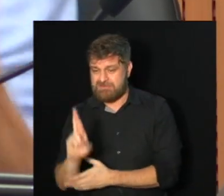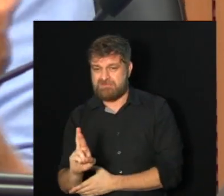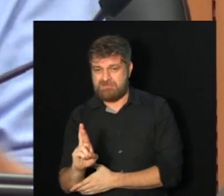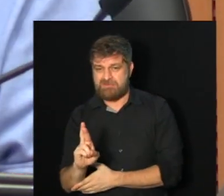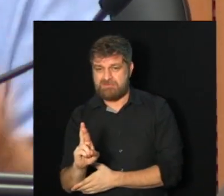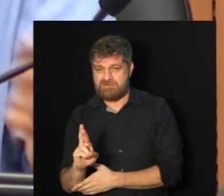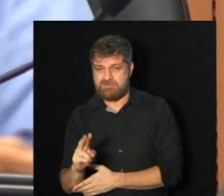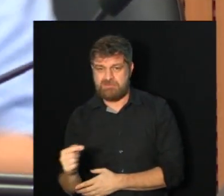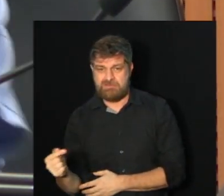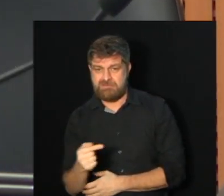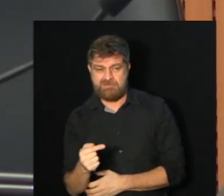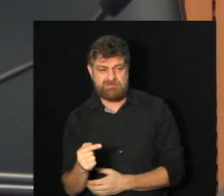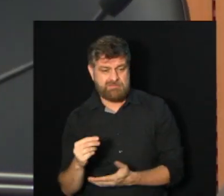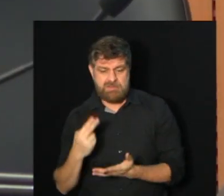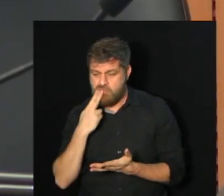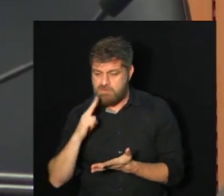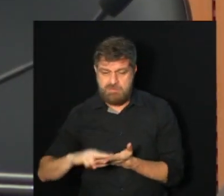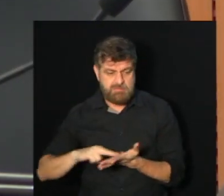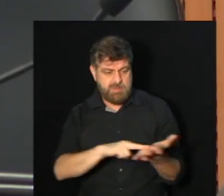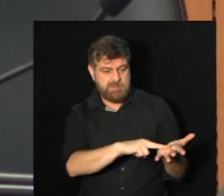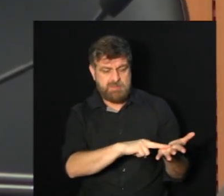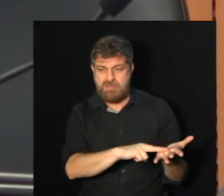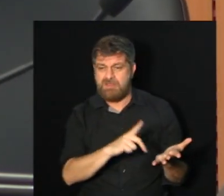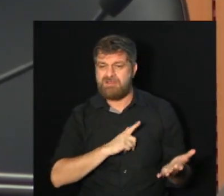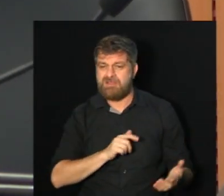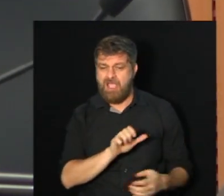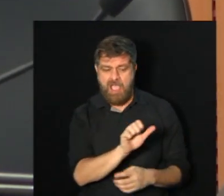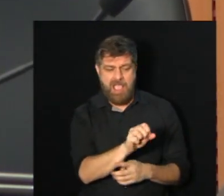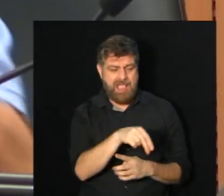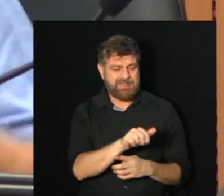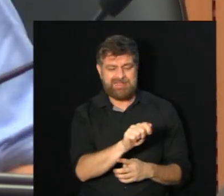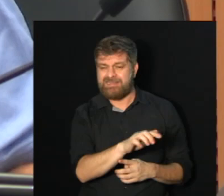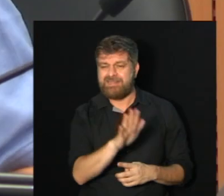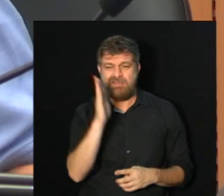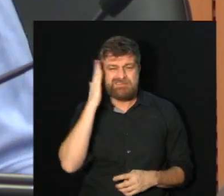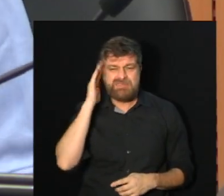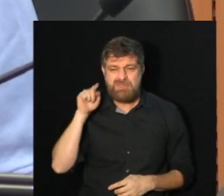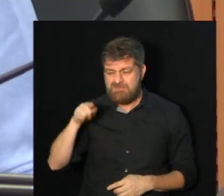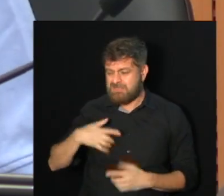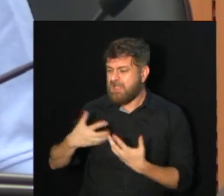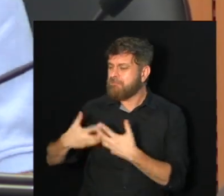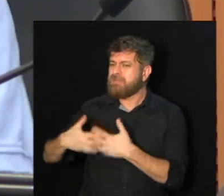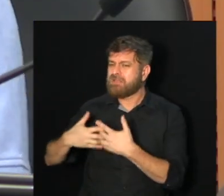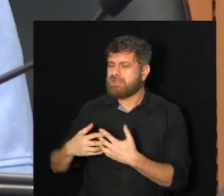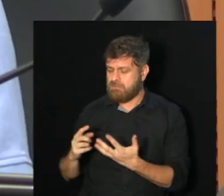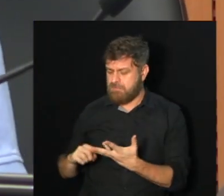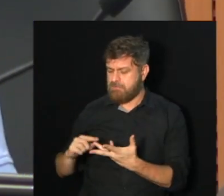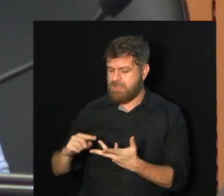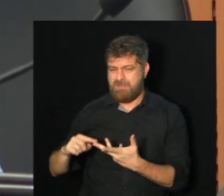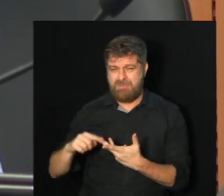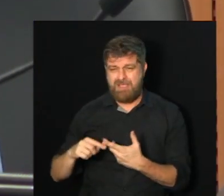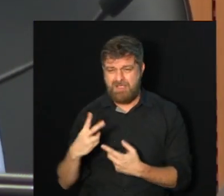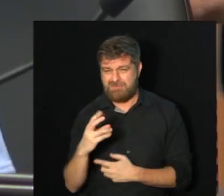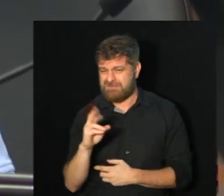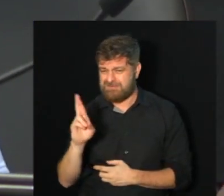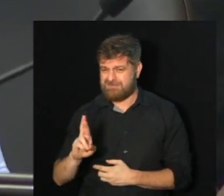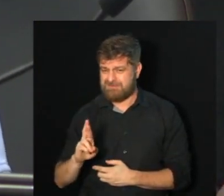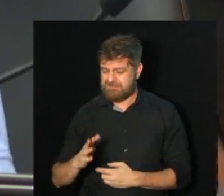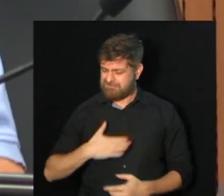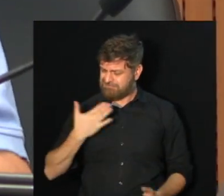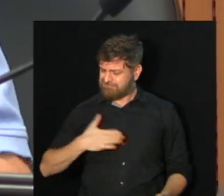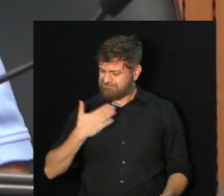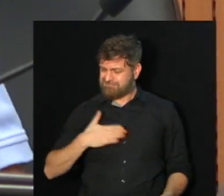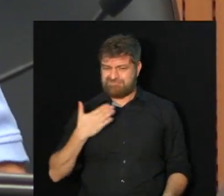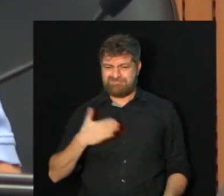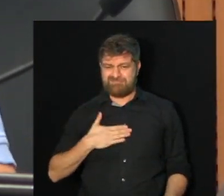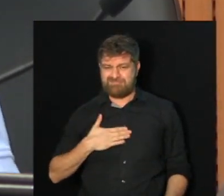mandar como fazia antes. Ele manda as informações para a Anatel e ele registra lá. Os radioamadores ficaram surpresos com